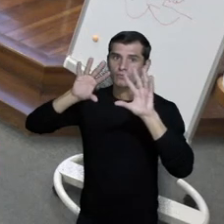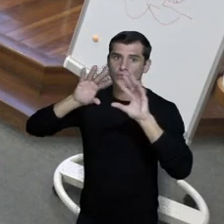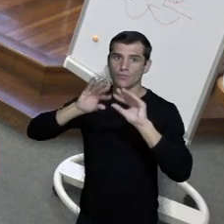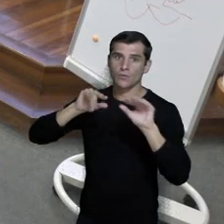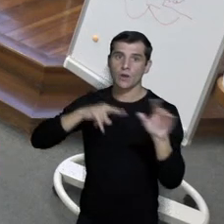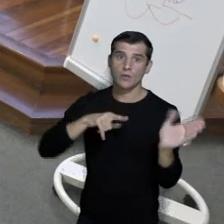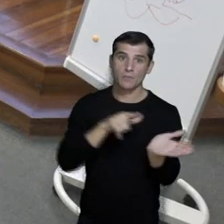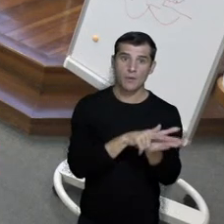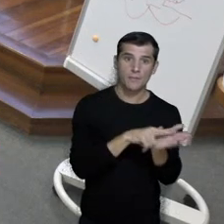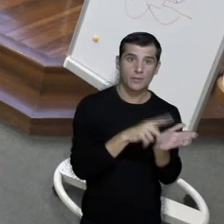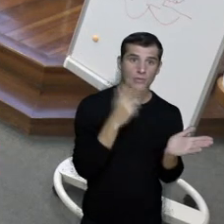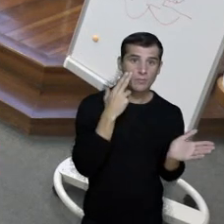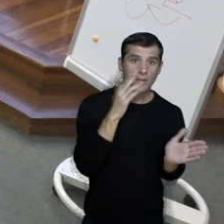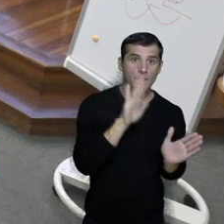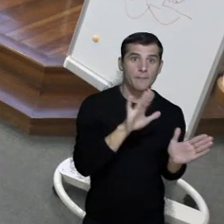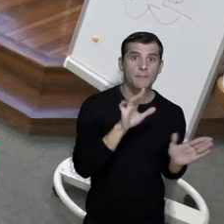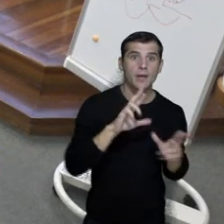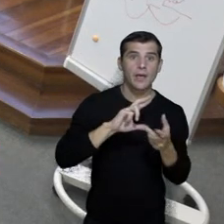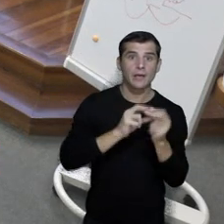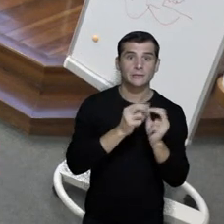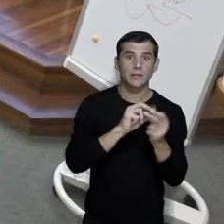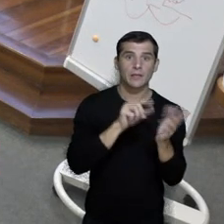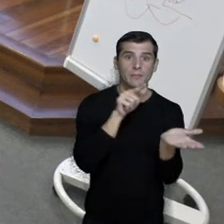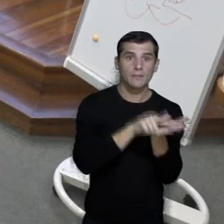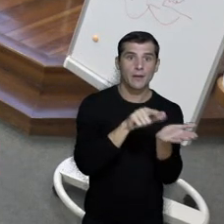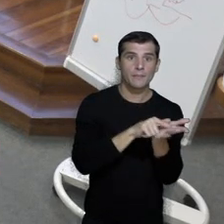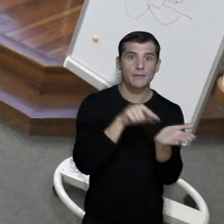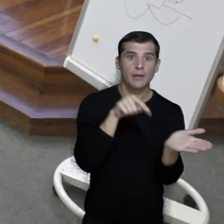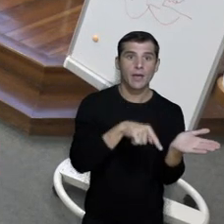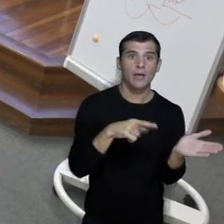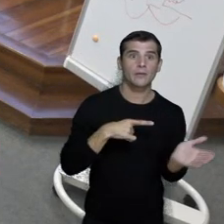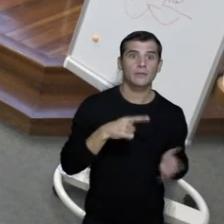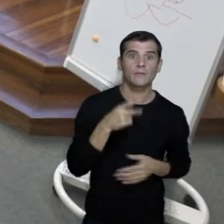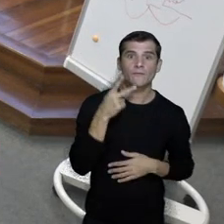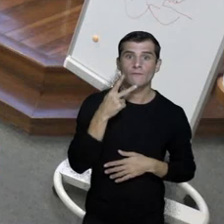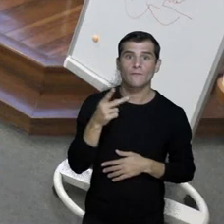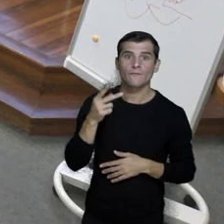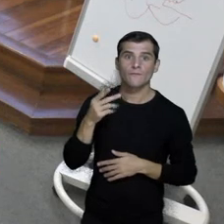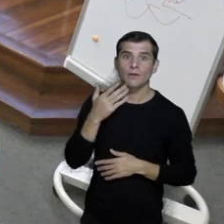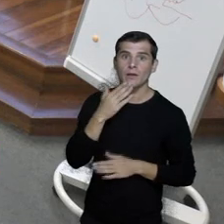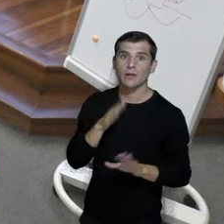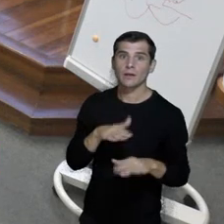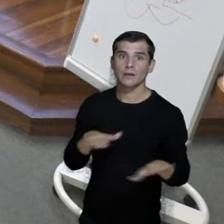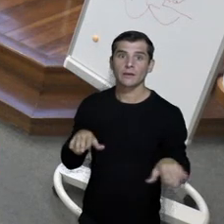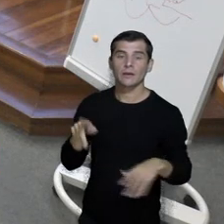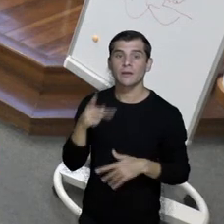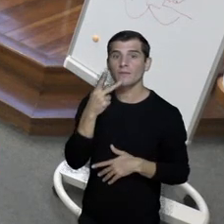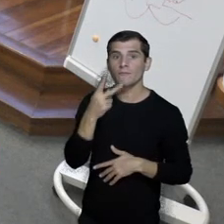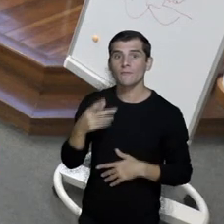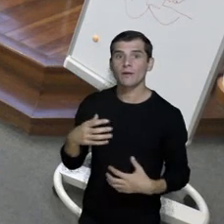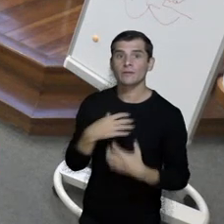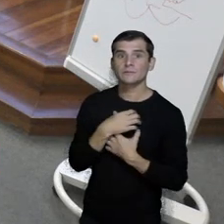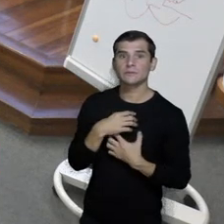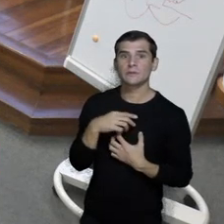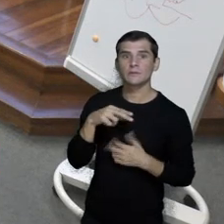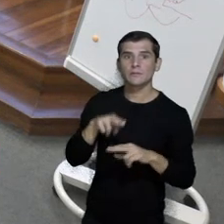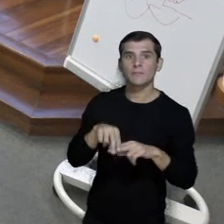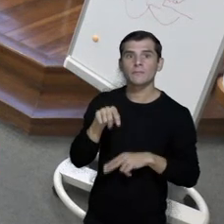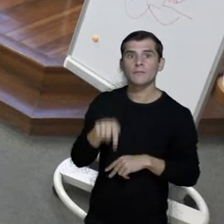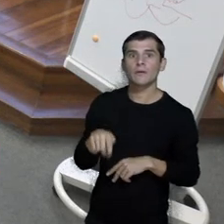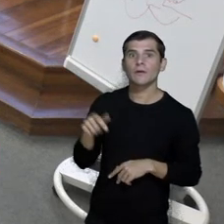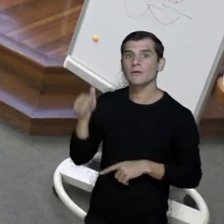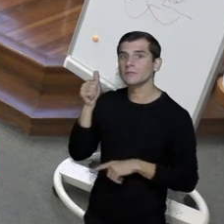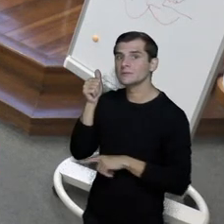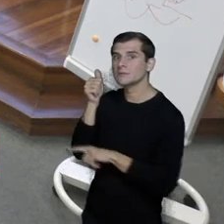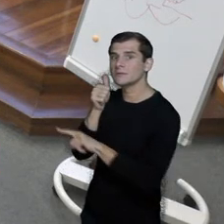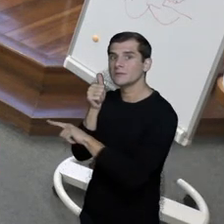mas no papel reciclado uma criança de cor negra na escola se sentiu eh acuada porque os os meninos